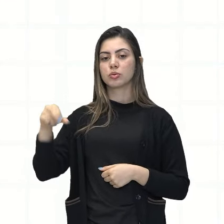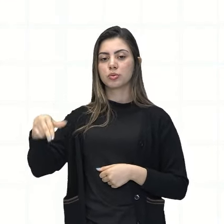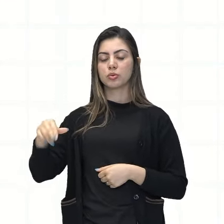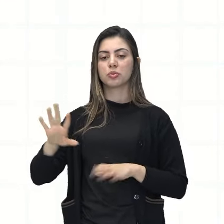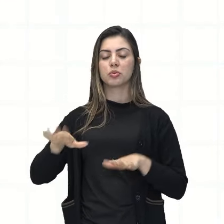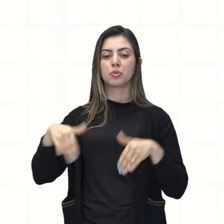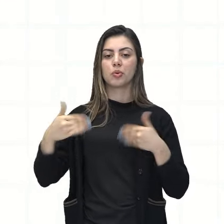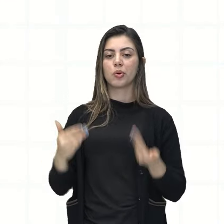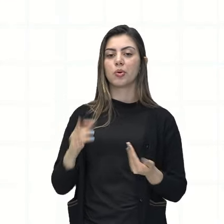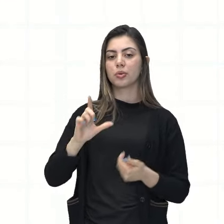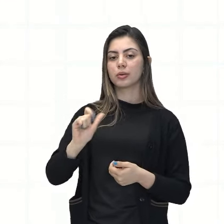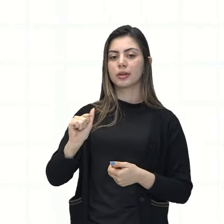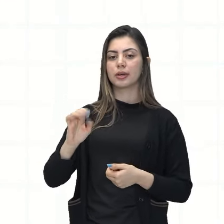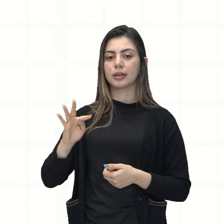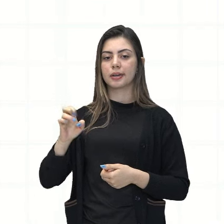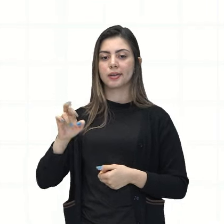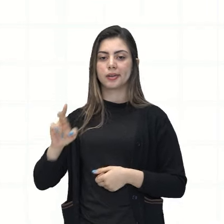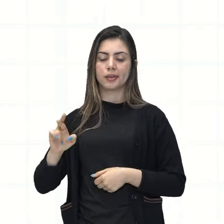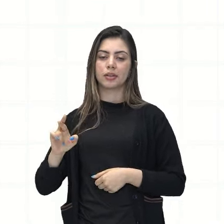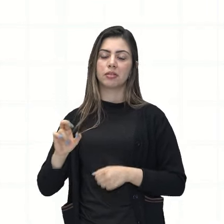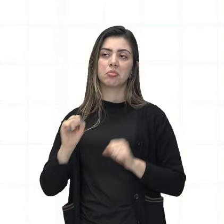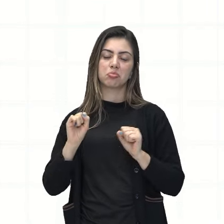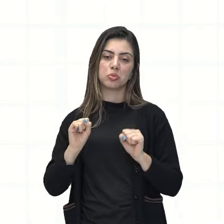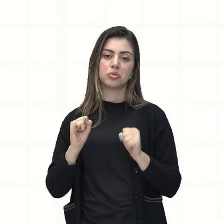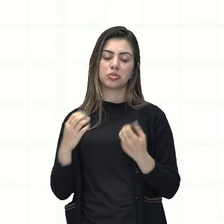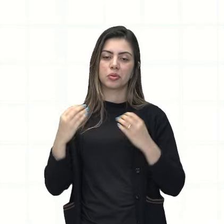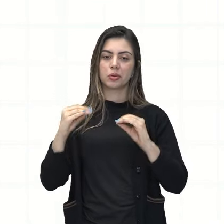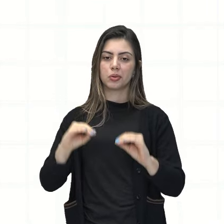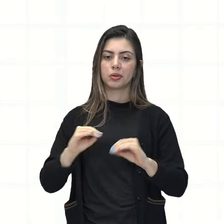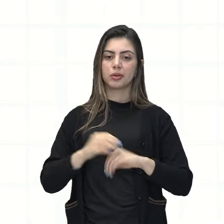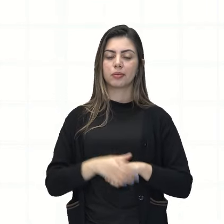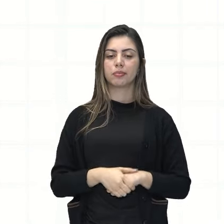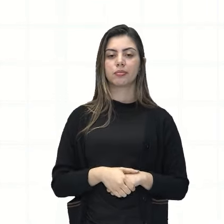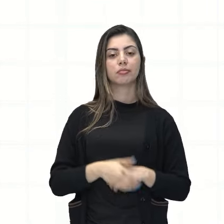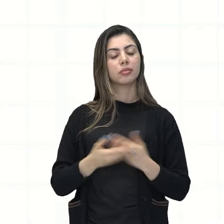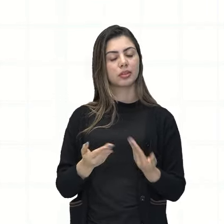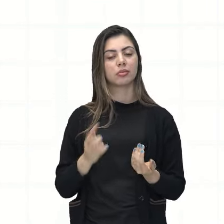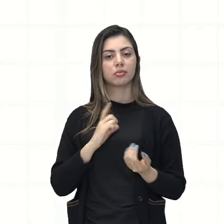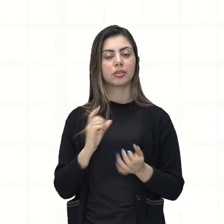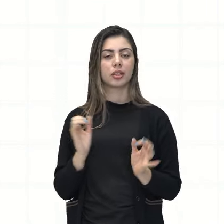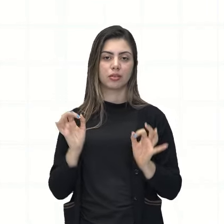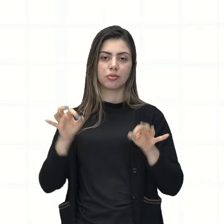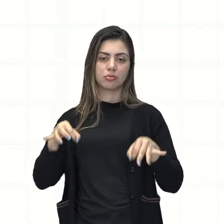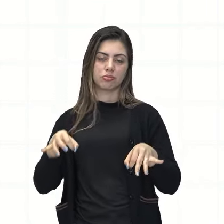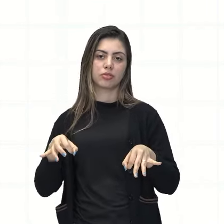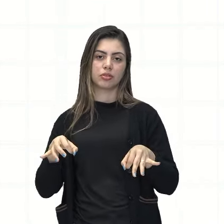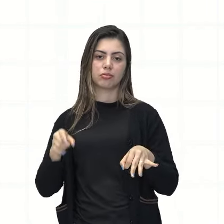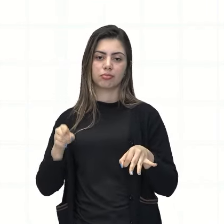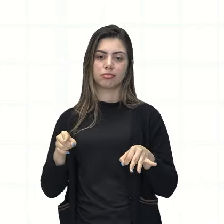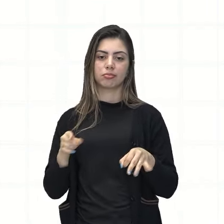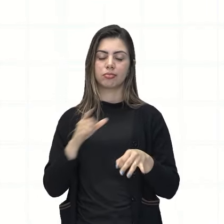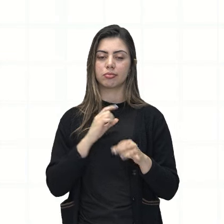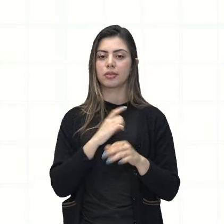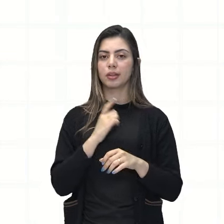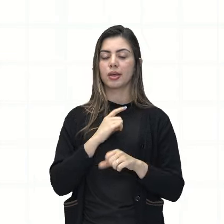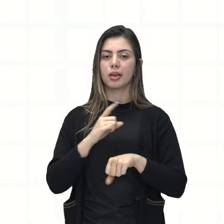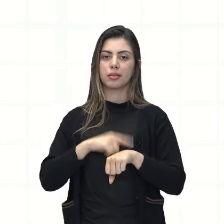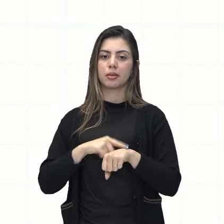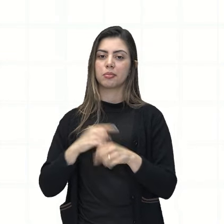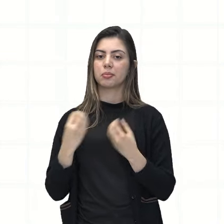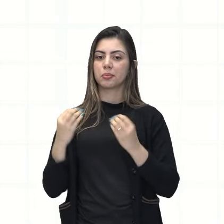tarde, next week, tudo bem? E aí finalizaria a frase com uma expressão de tempo